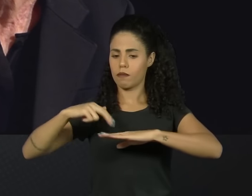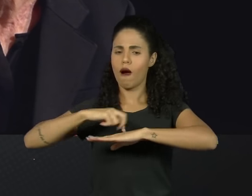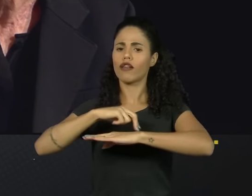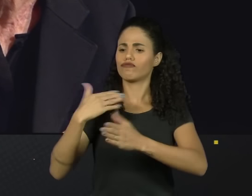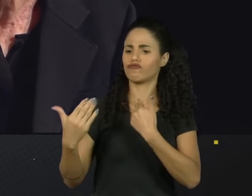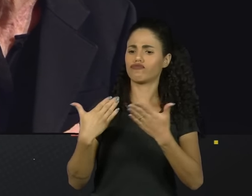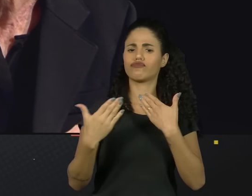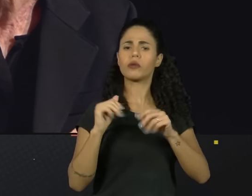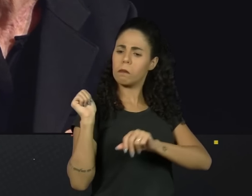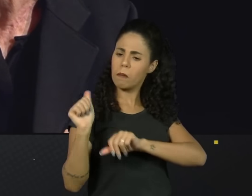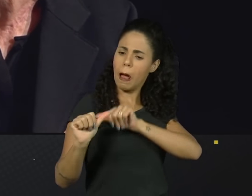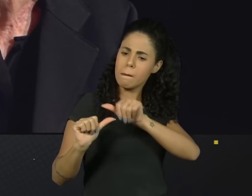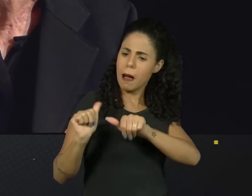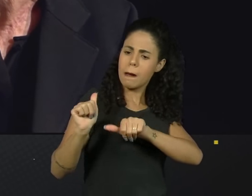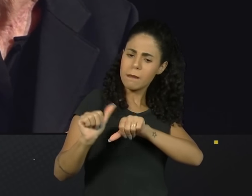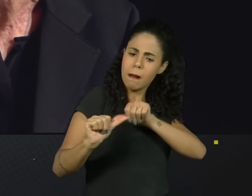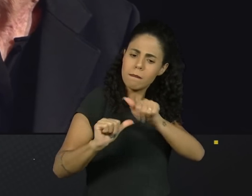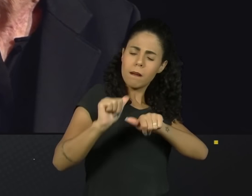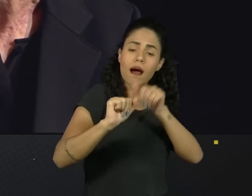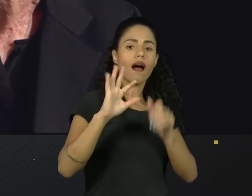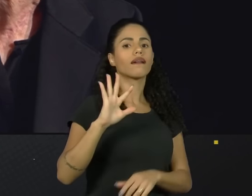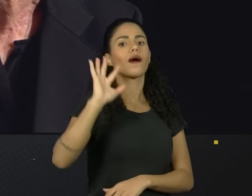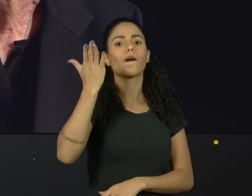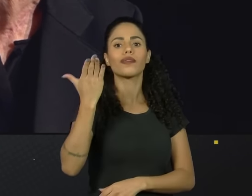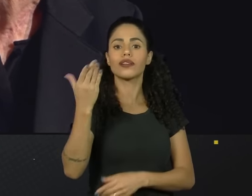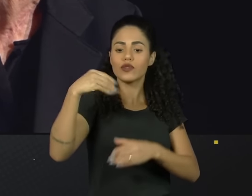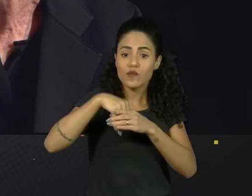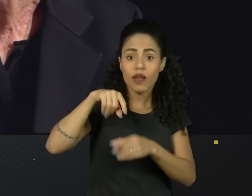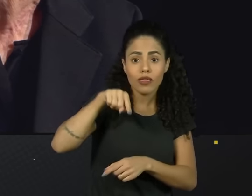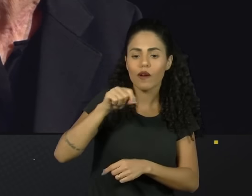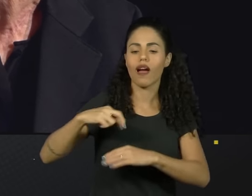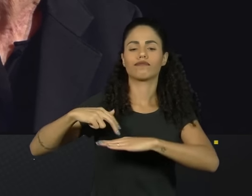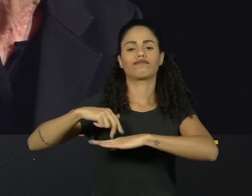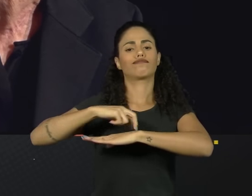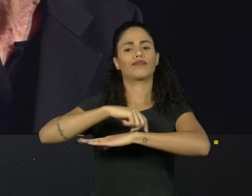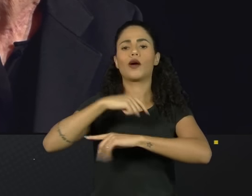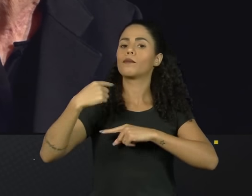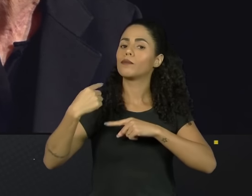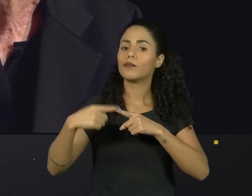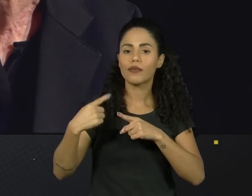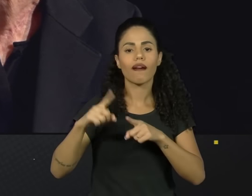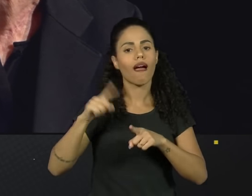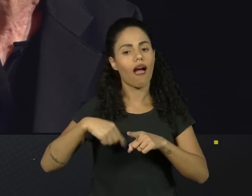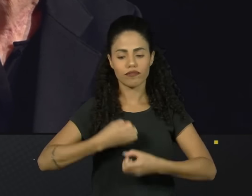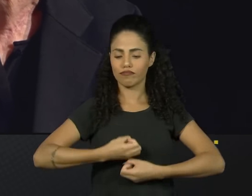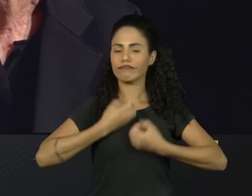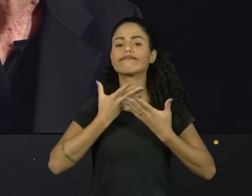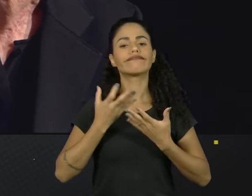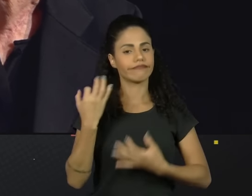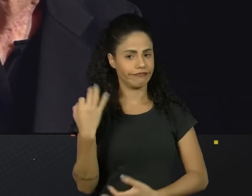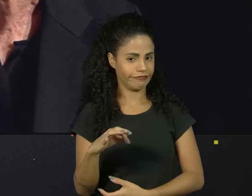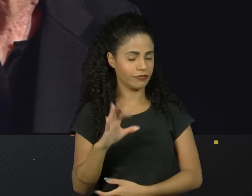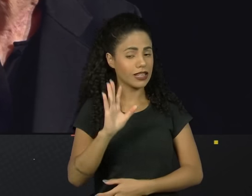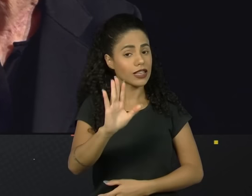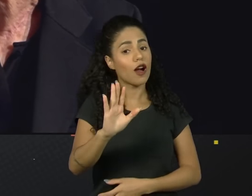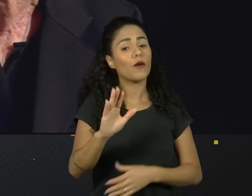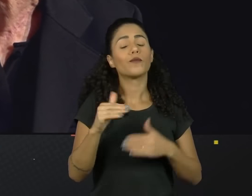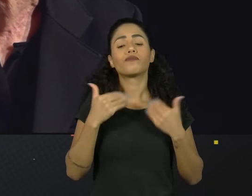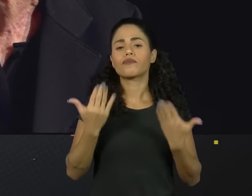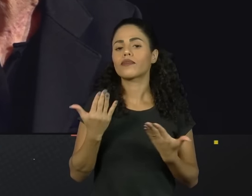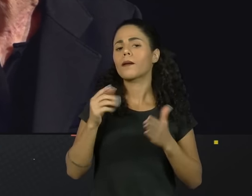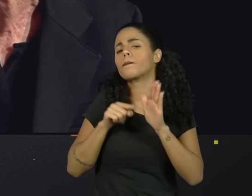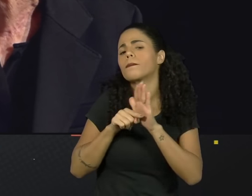sobre as mudanças que estão rolando na moda, porque afinal a moda é um reflexo do nosso tempo, né? Então,